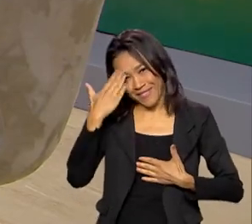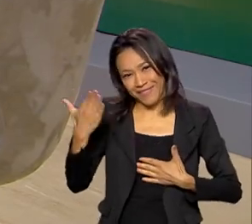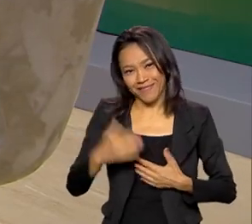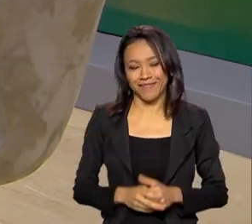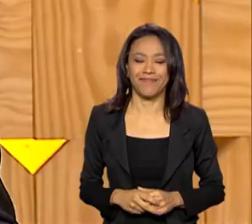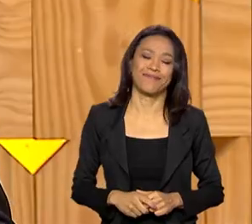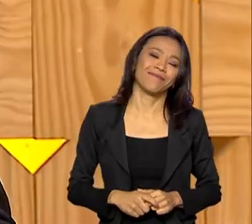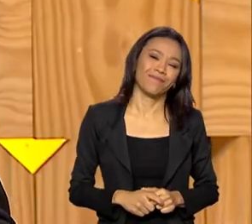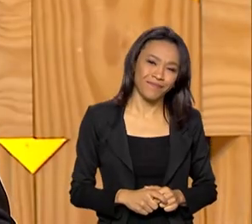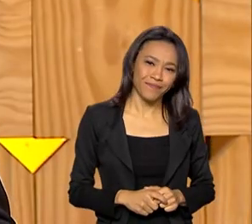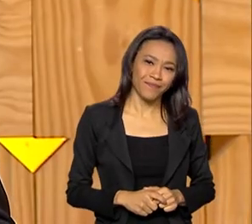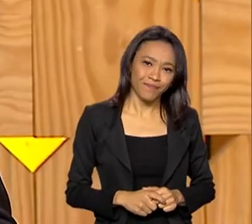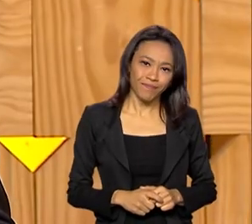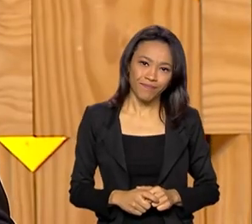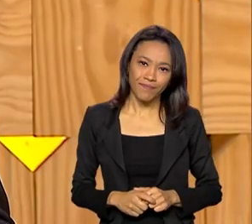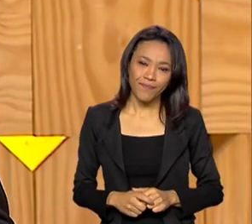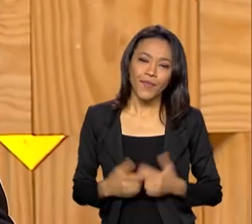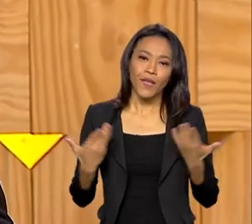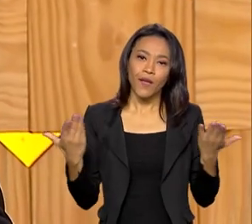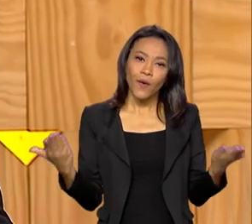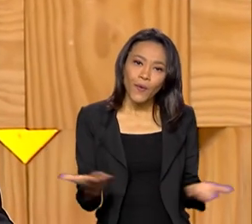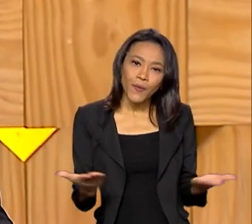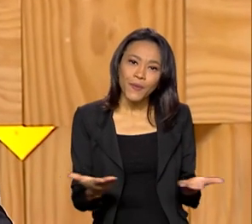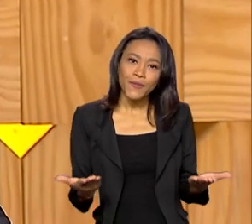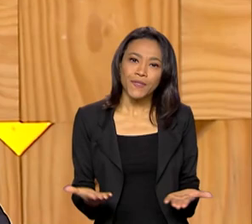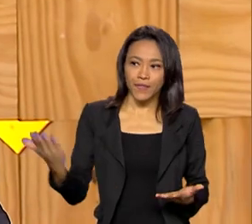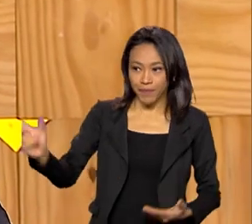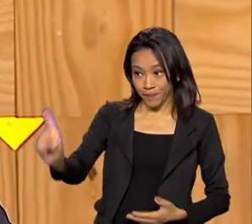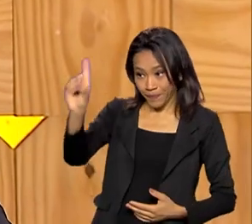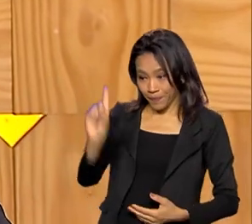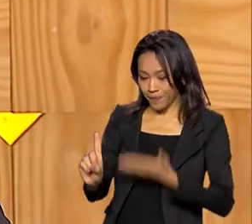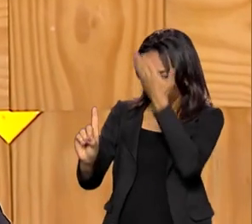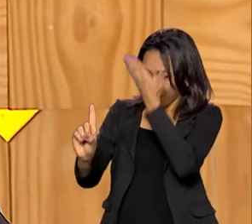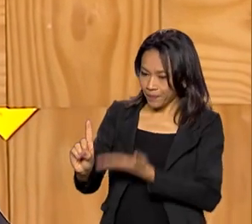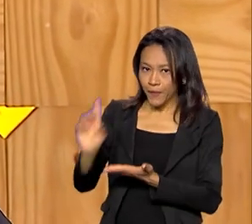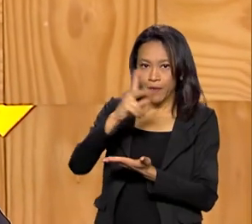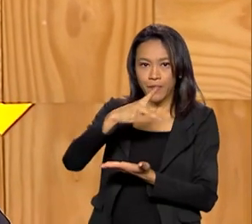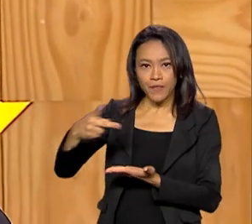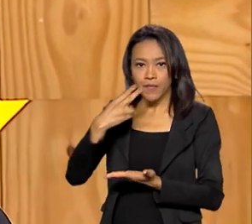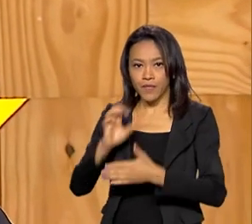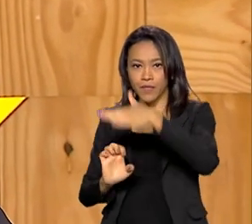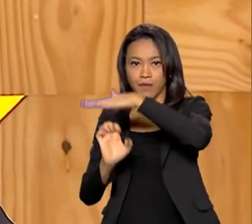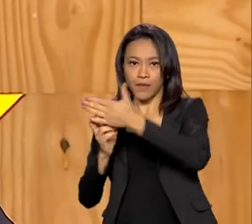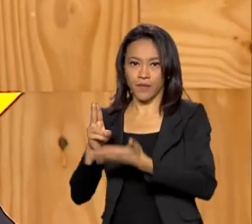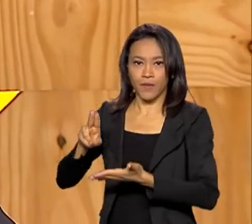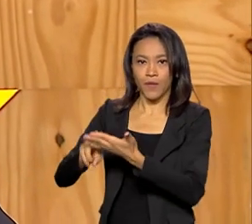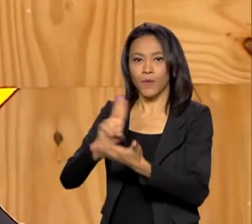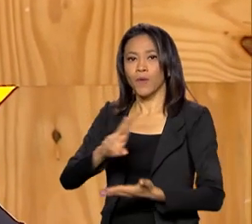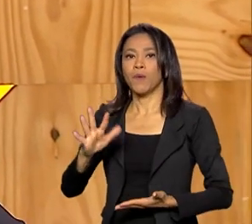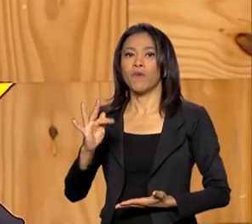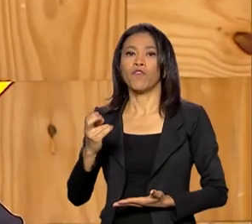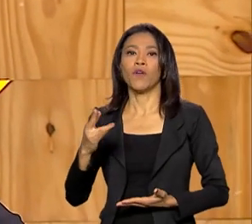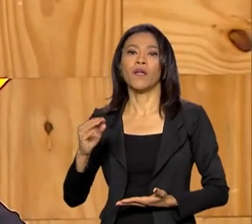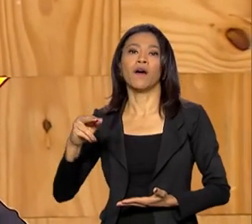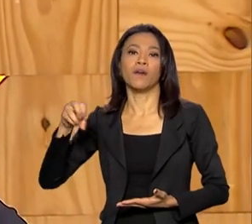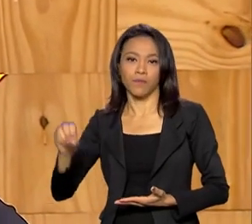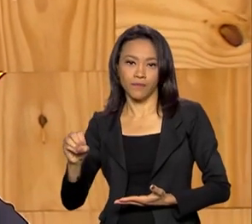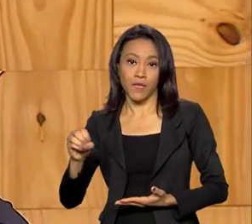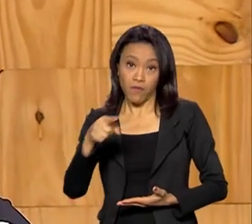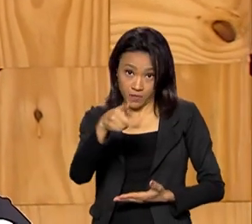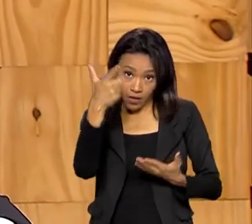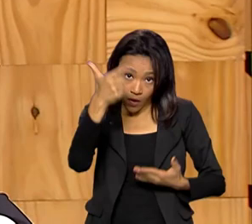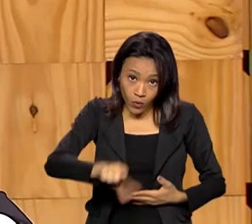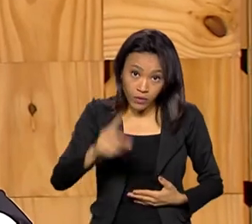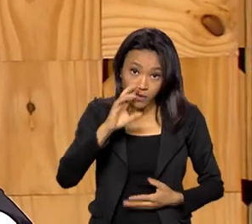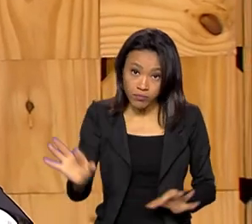obrigado. O Brasil em Pauta recebeu nesta edição o presidente dos Correios, Floriano Peixoto. Se você quiser